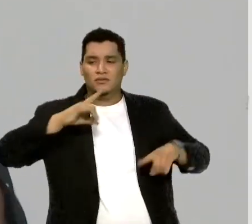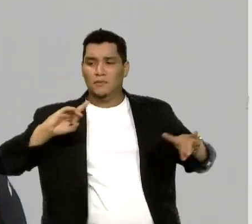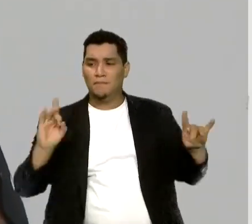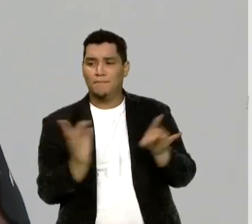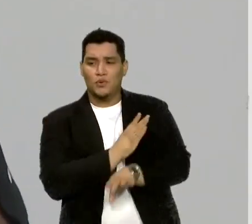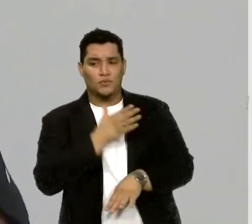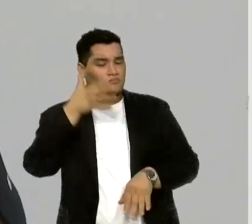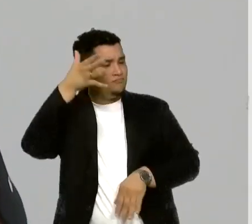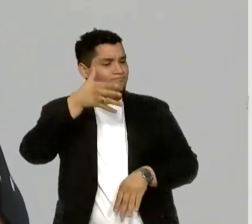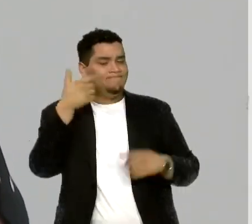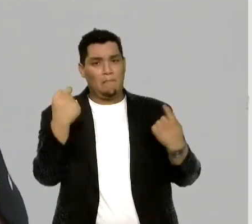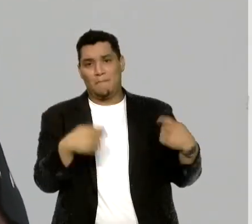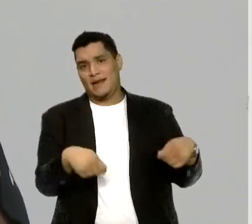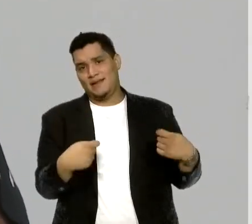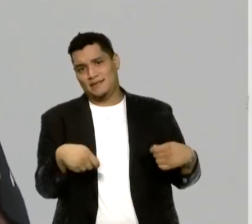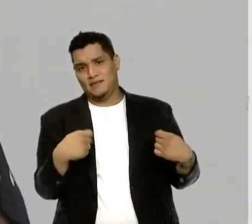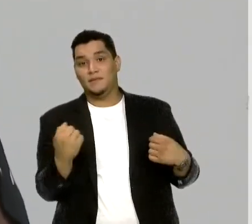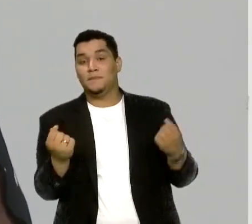que vão